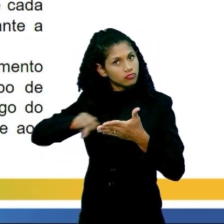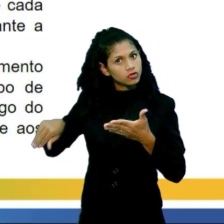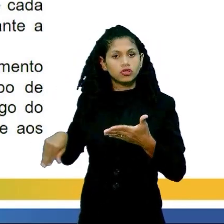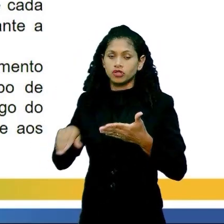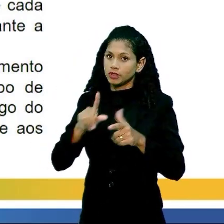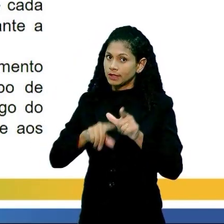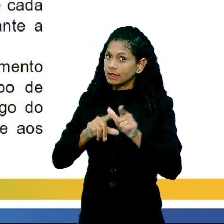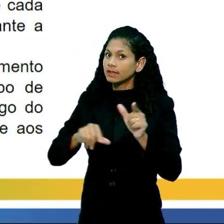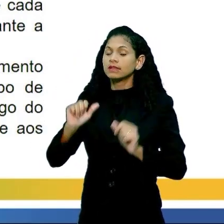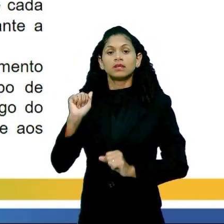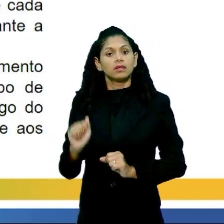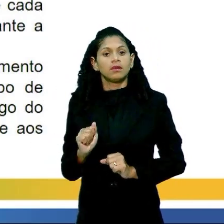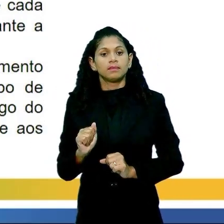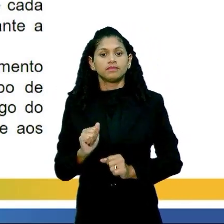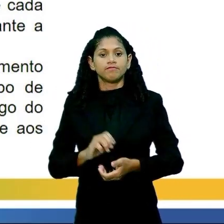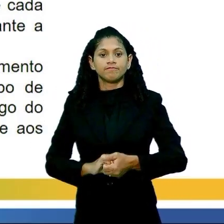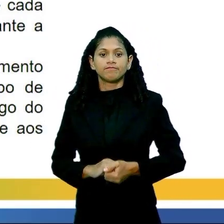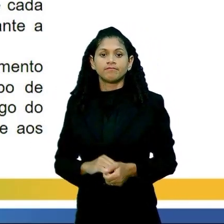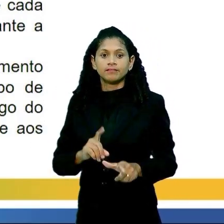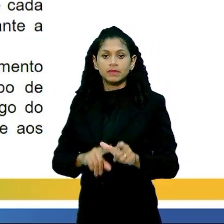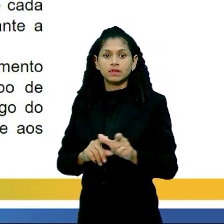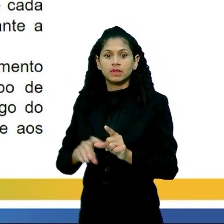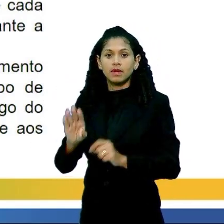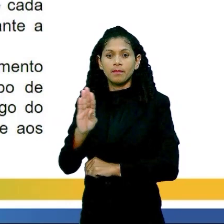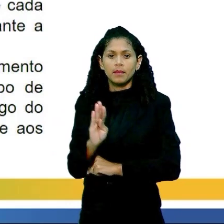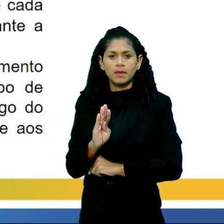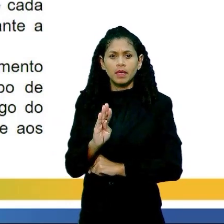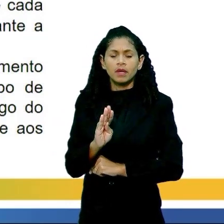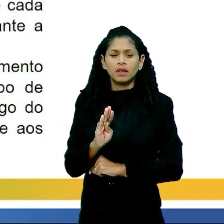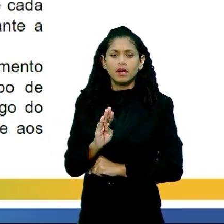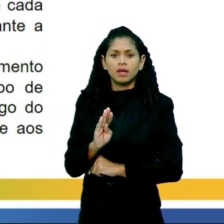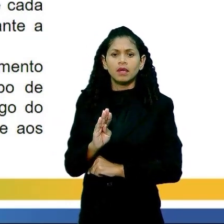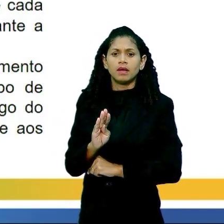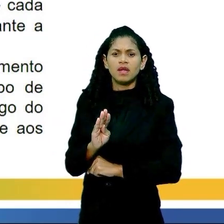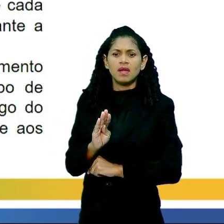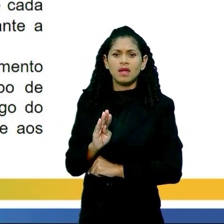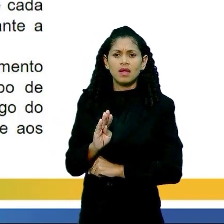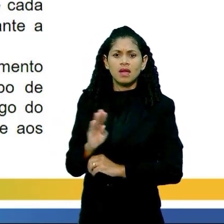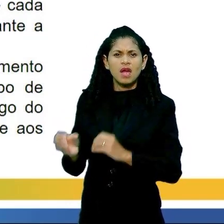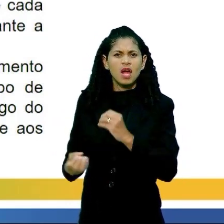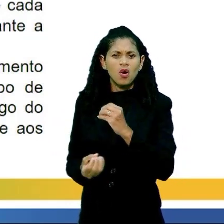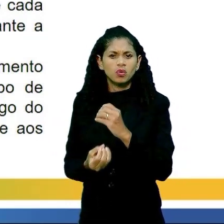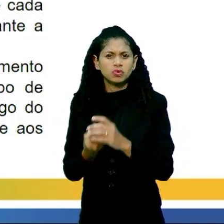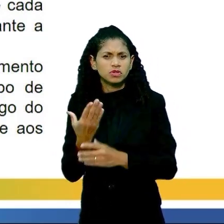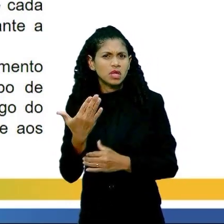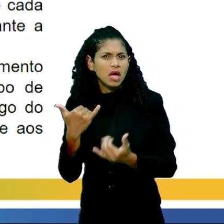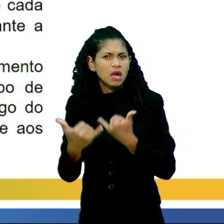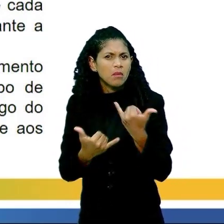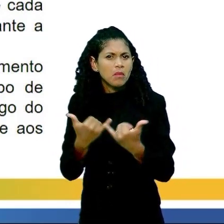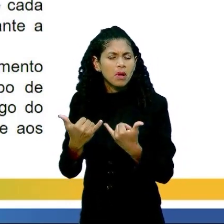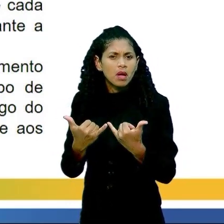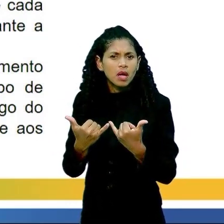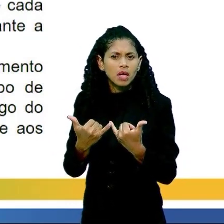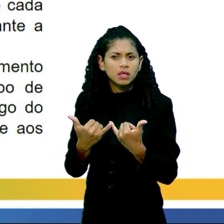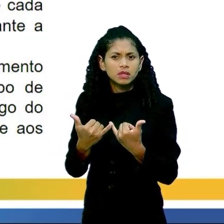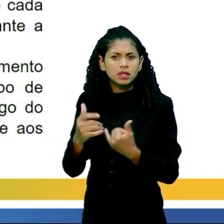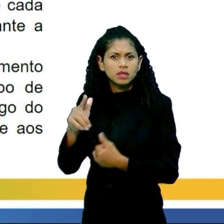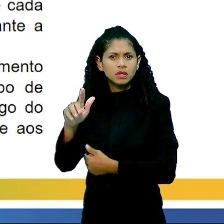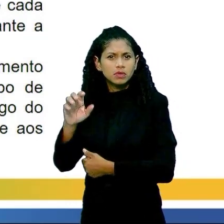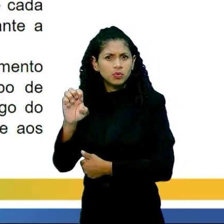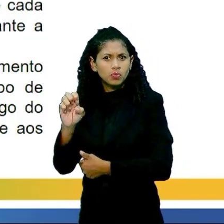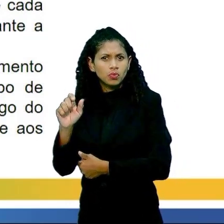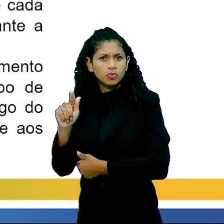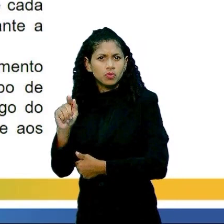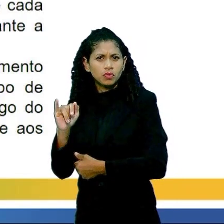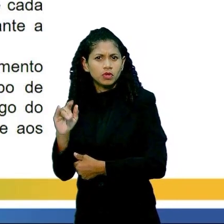amarelinha era originalmente uma brincadeira de meninos no Antigo Egito, não falamos de Egito em nenhum momento no texto. A amarelinha foi